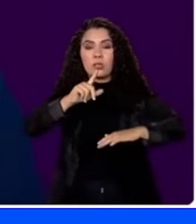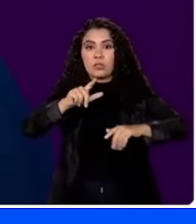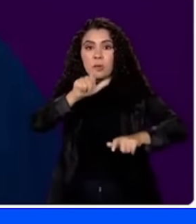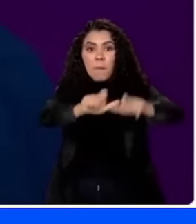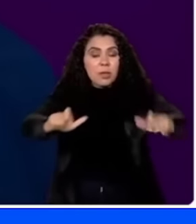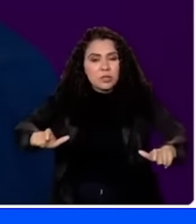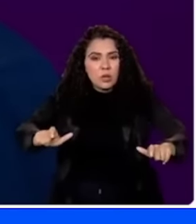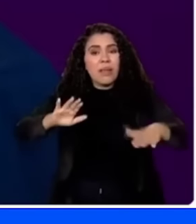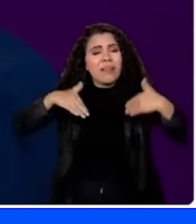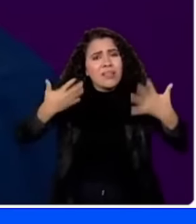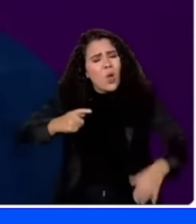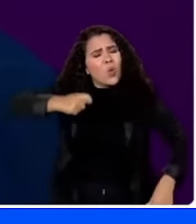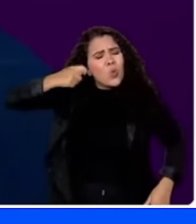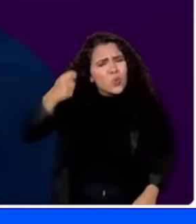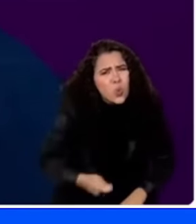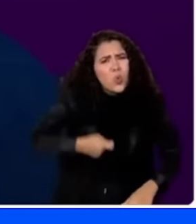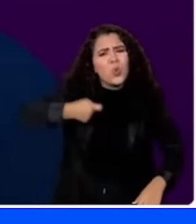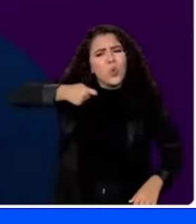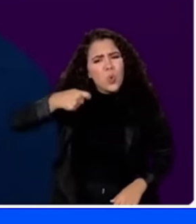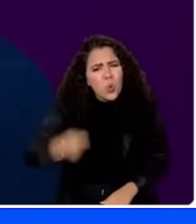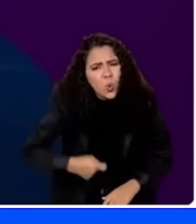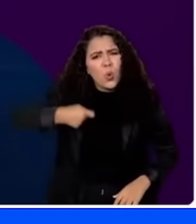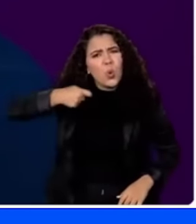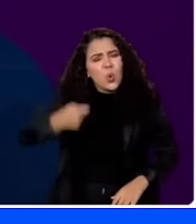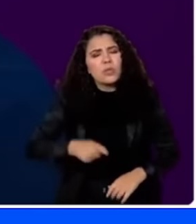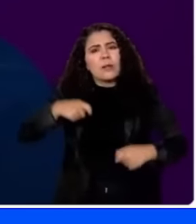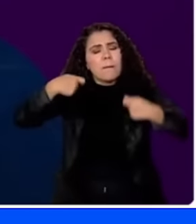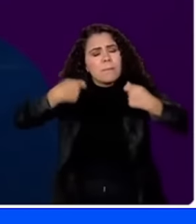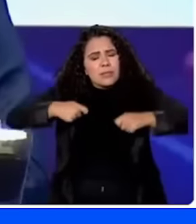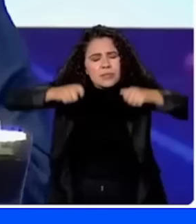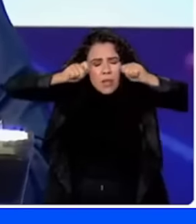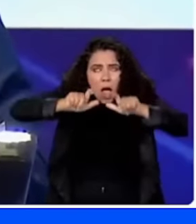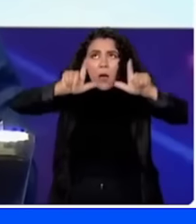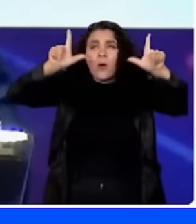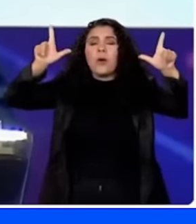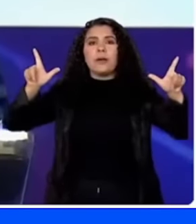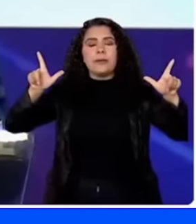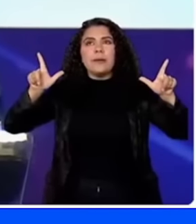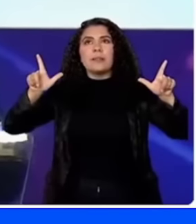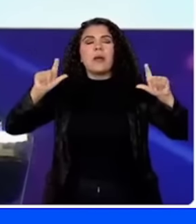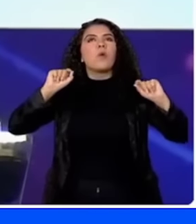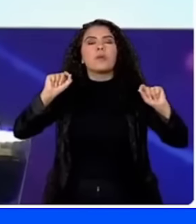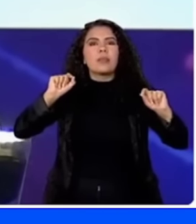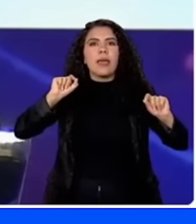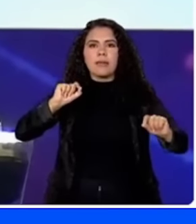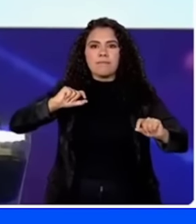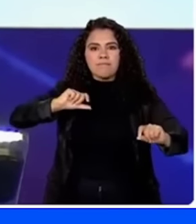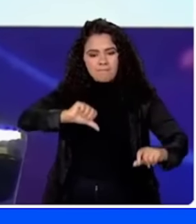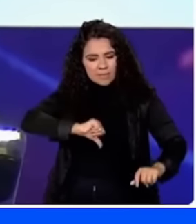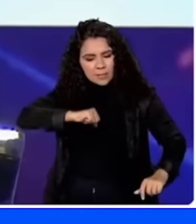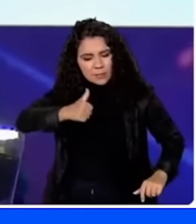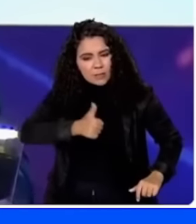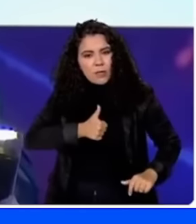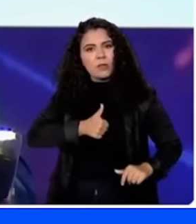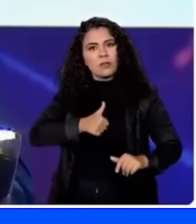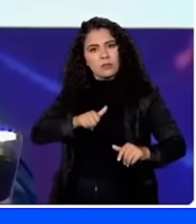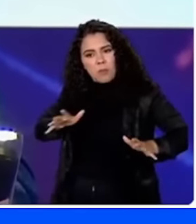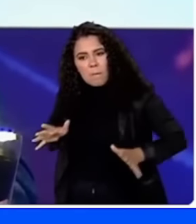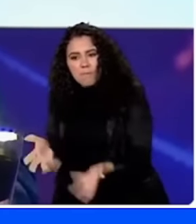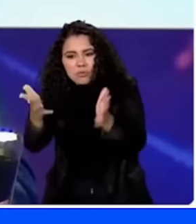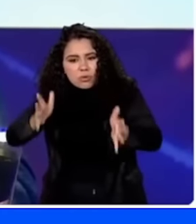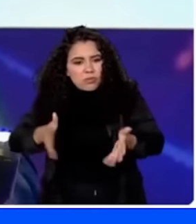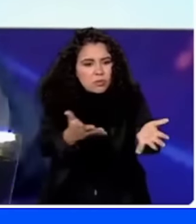Então, todo santo dia, eu tenho que acordar levantando a autoestima da minha tropa e dos meus